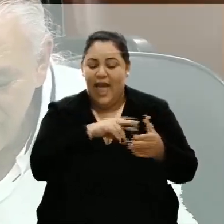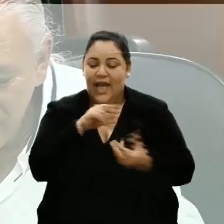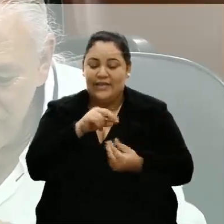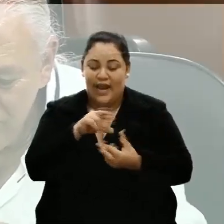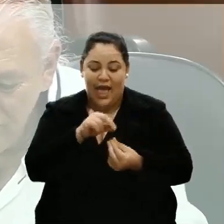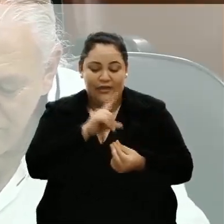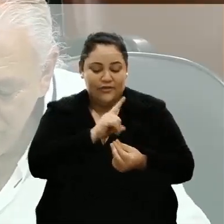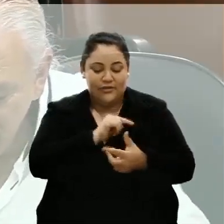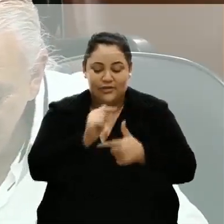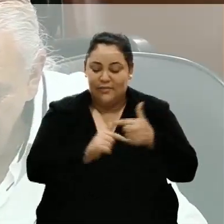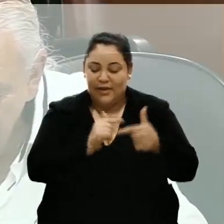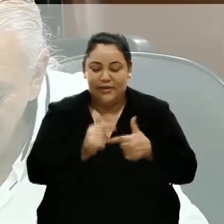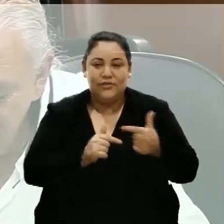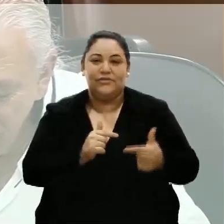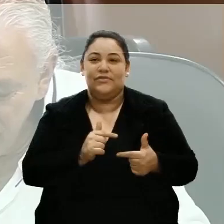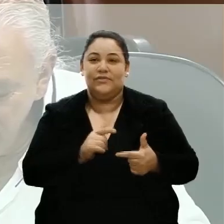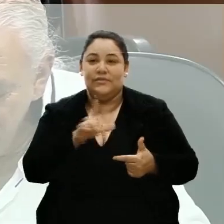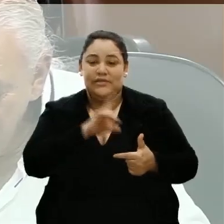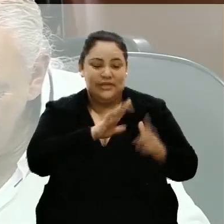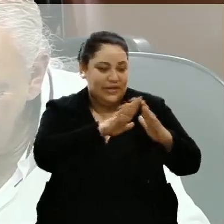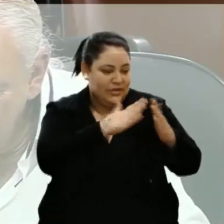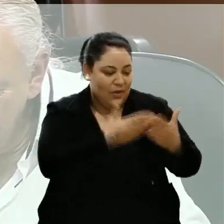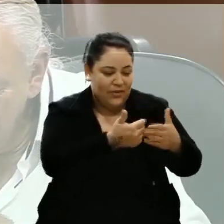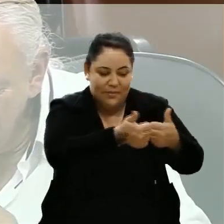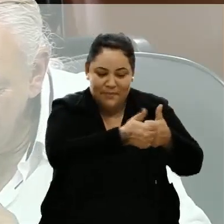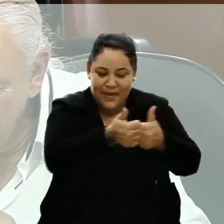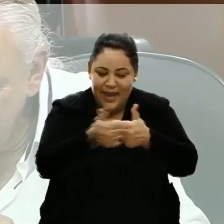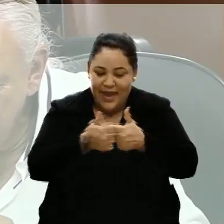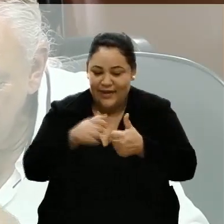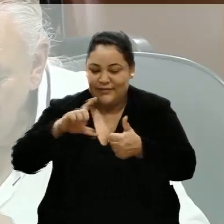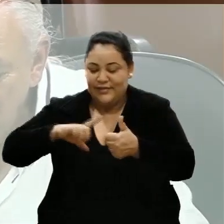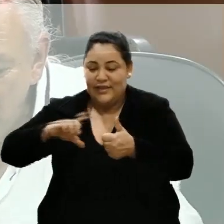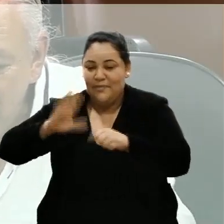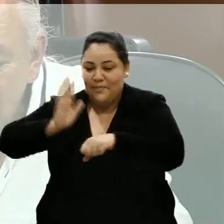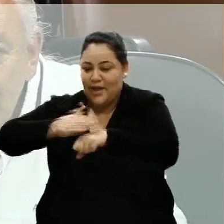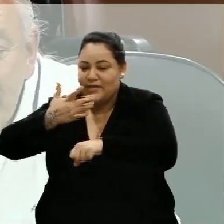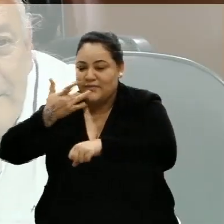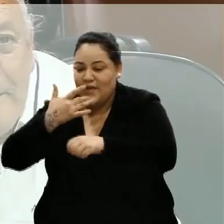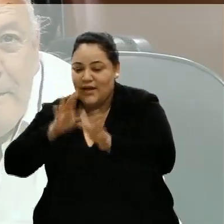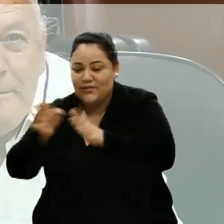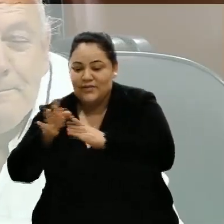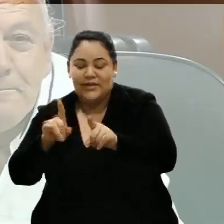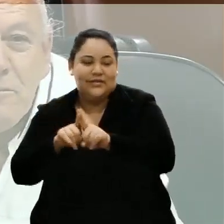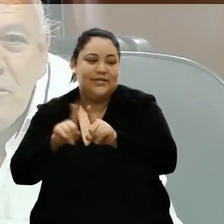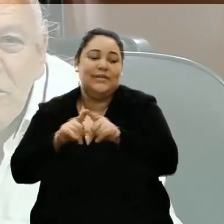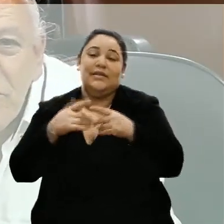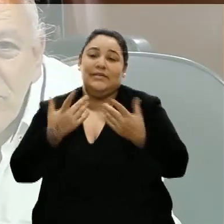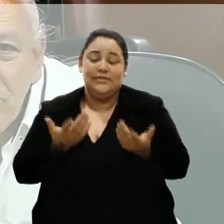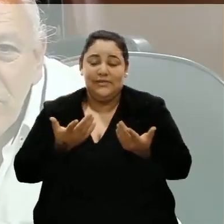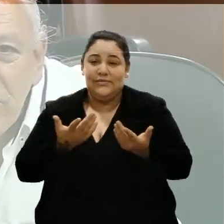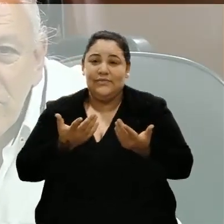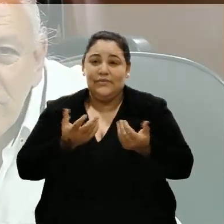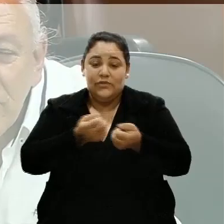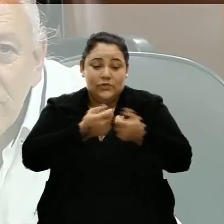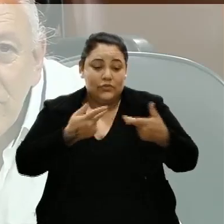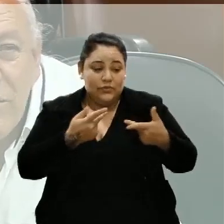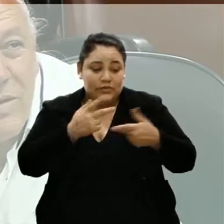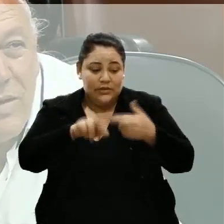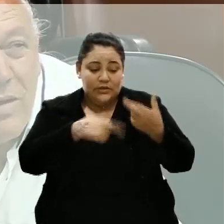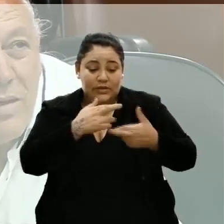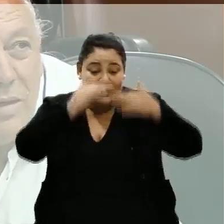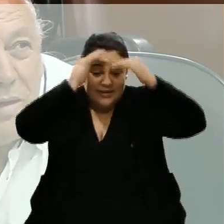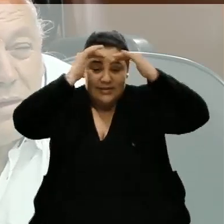tem os trabalhadores, ali tem a escola, ali tem a facilidade. Então, daqui a pouco, questões de dignidade para